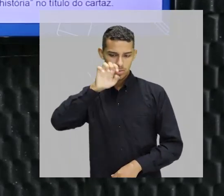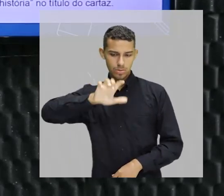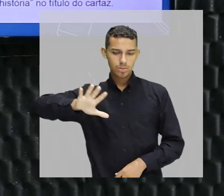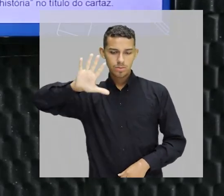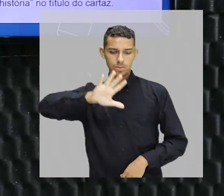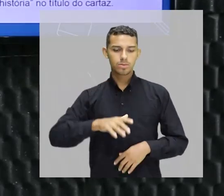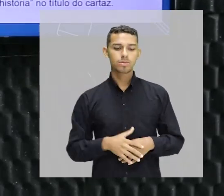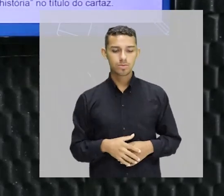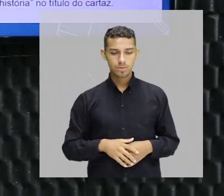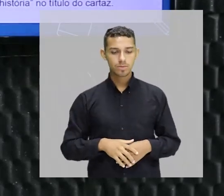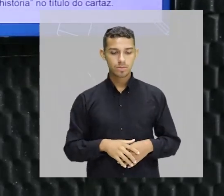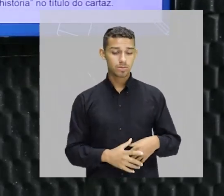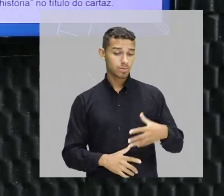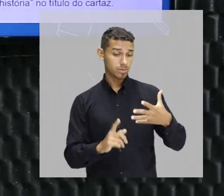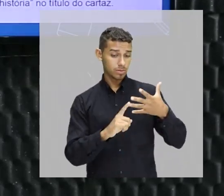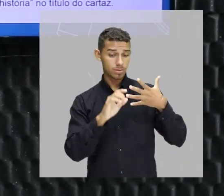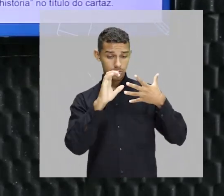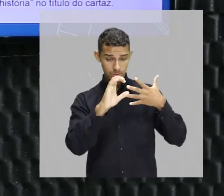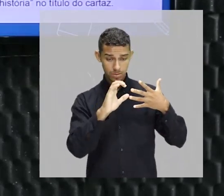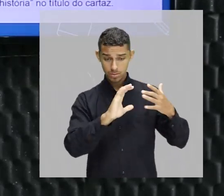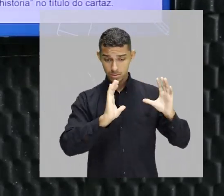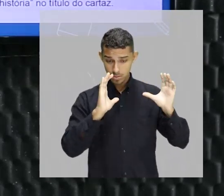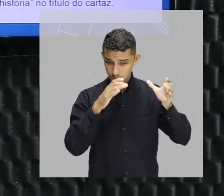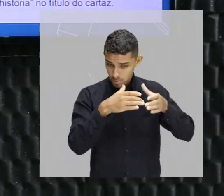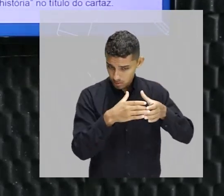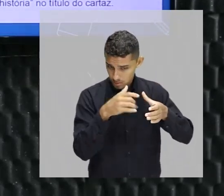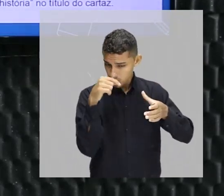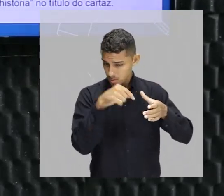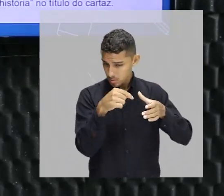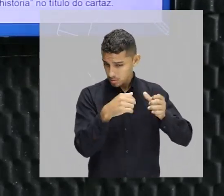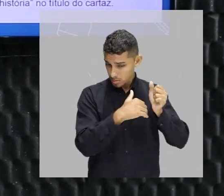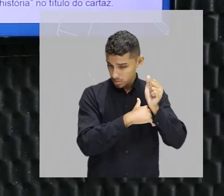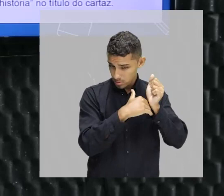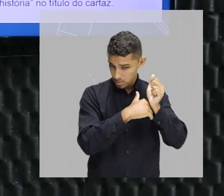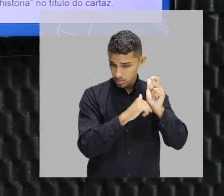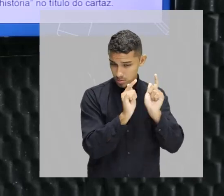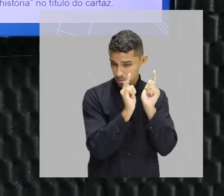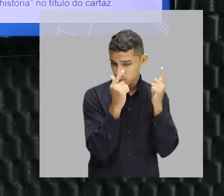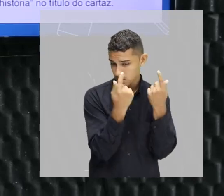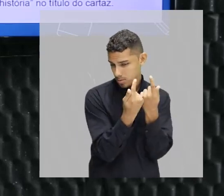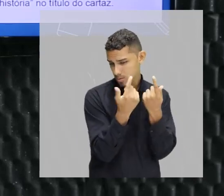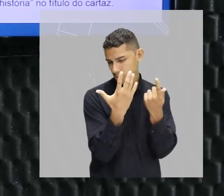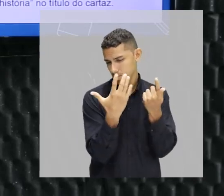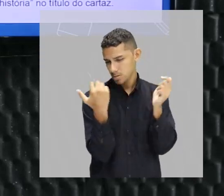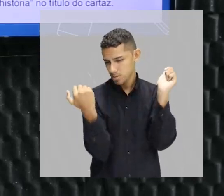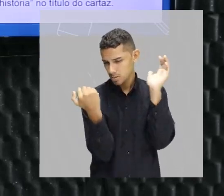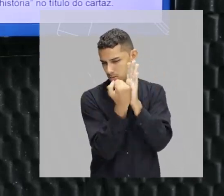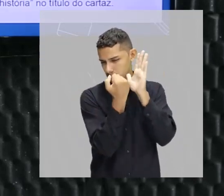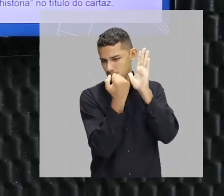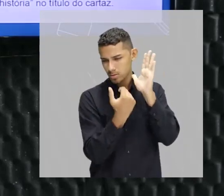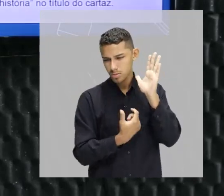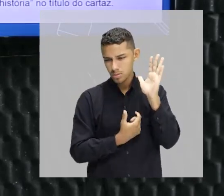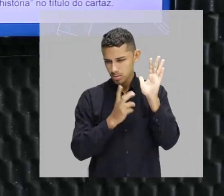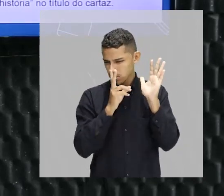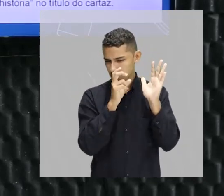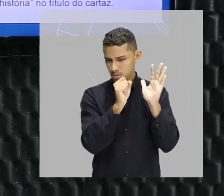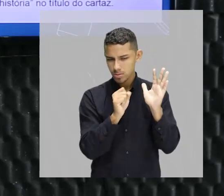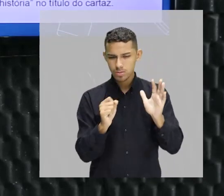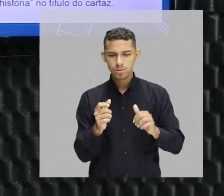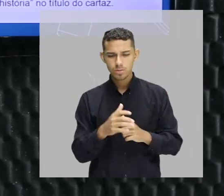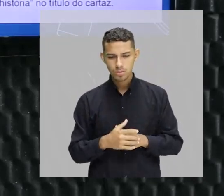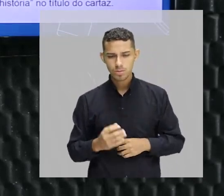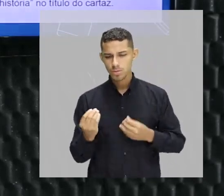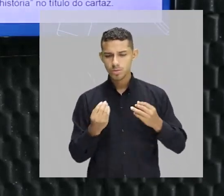Restrição a um grupo específico de vítimas ao apresentar marcas gráficas de identificação do gênero como O e